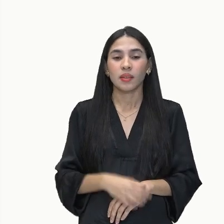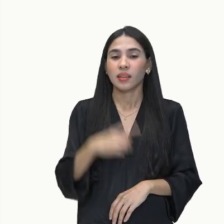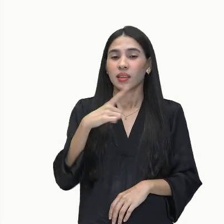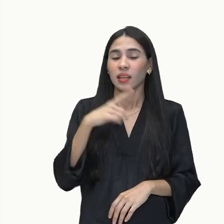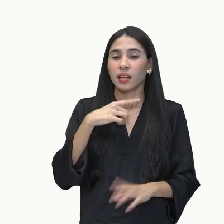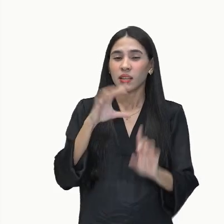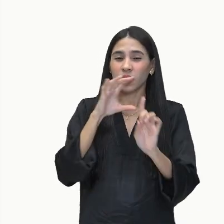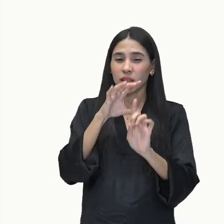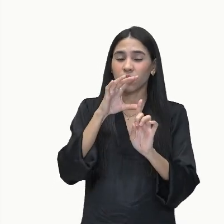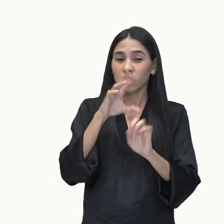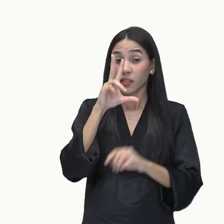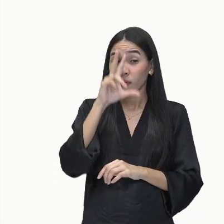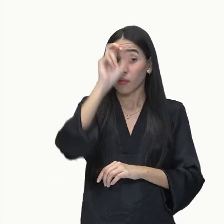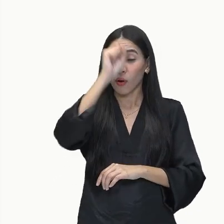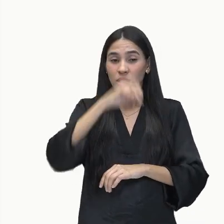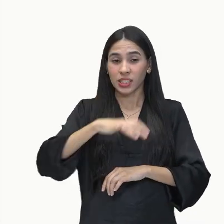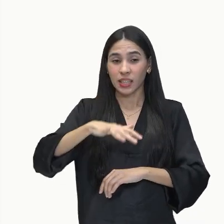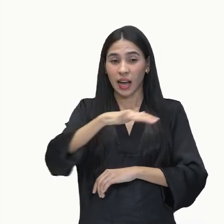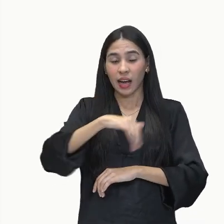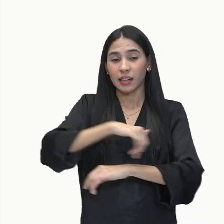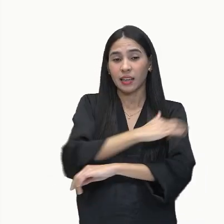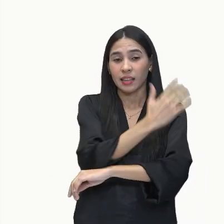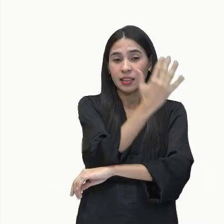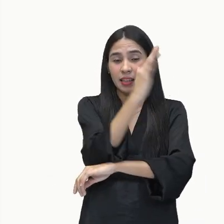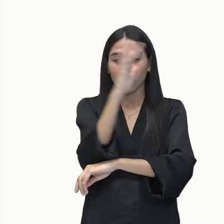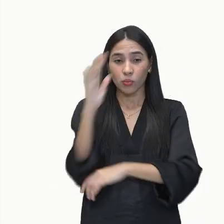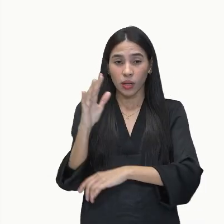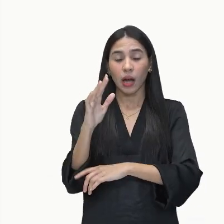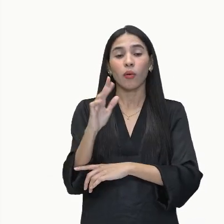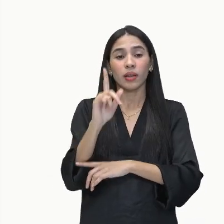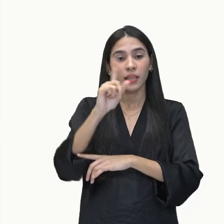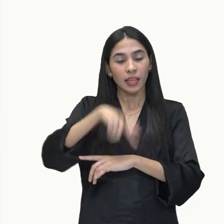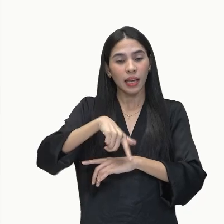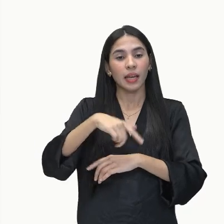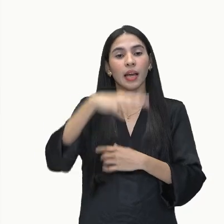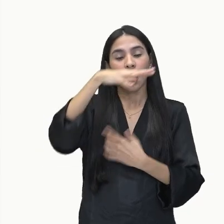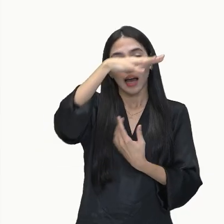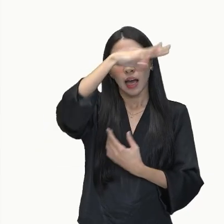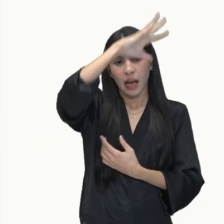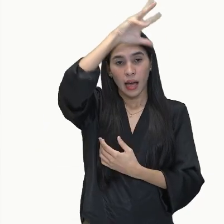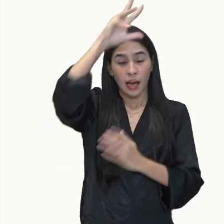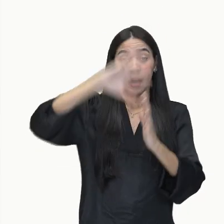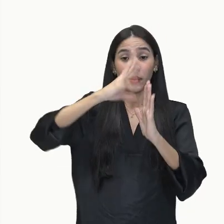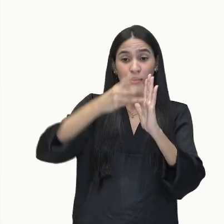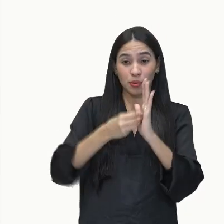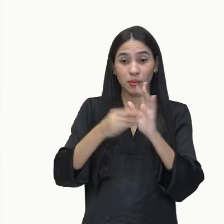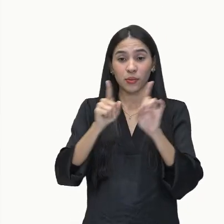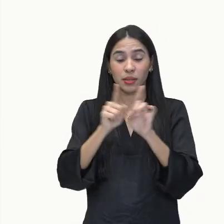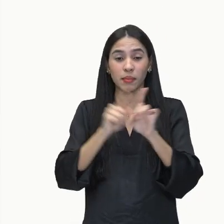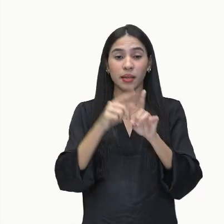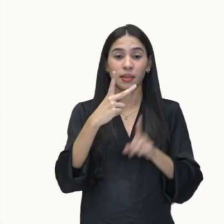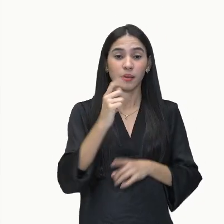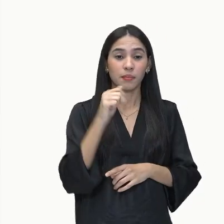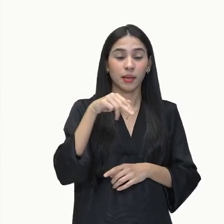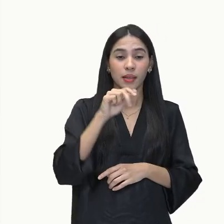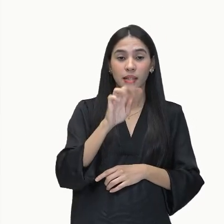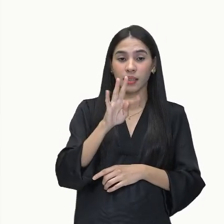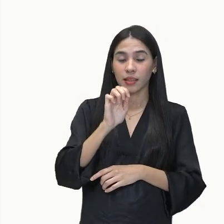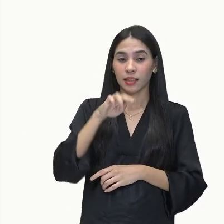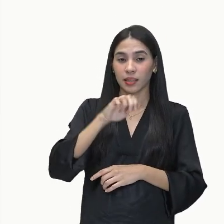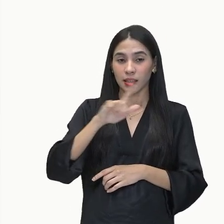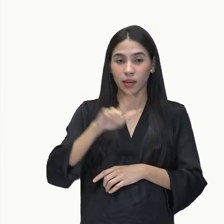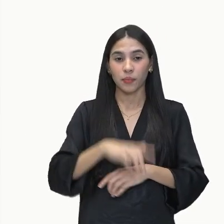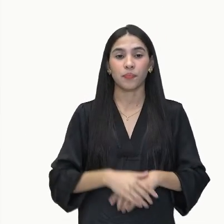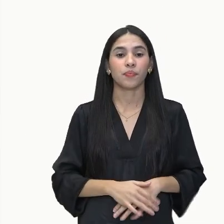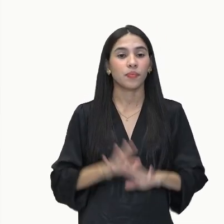de áreas naturais, onde tem o bioma Amazônia e o bioma do Pantanal, certo? Então, são